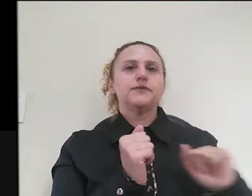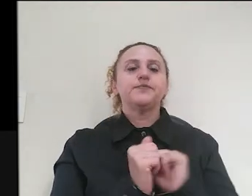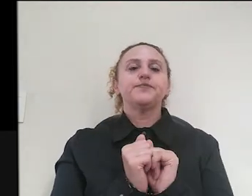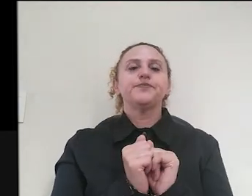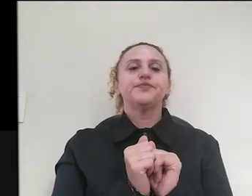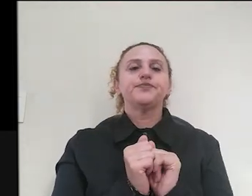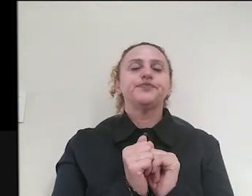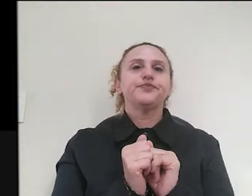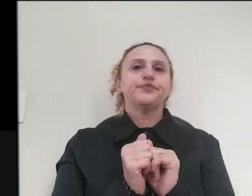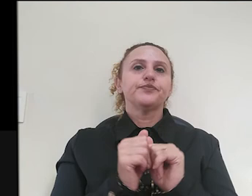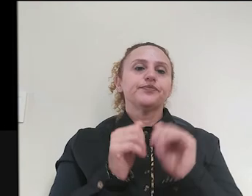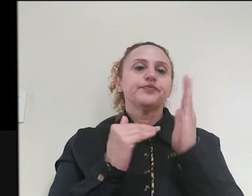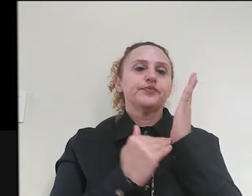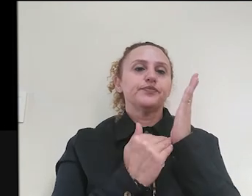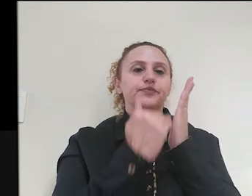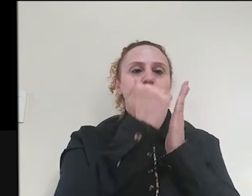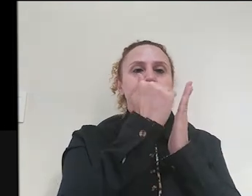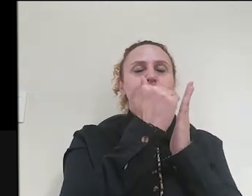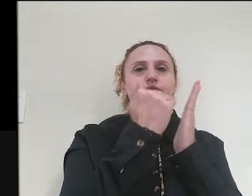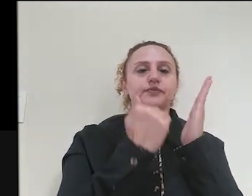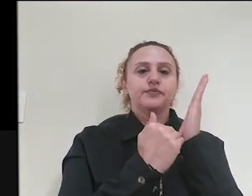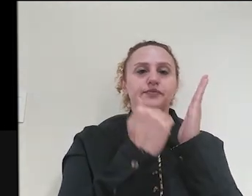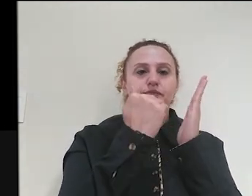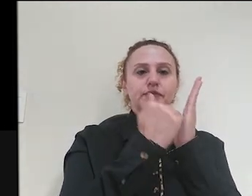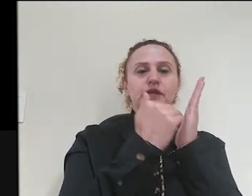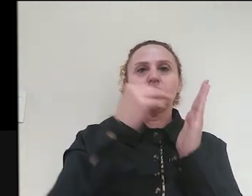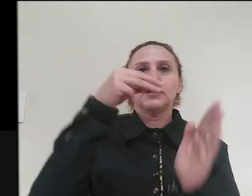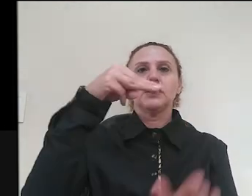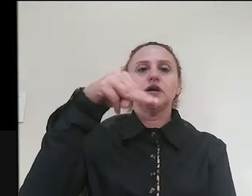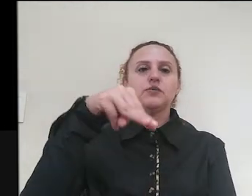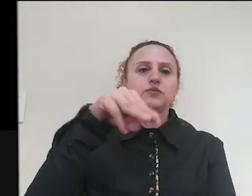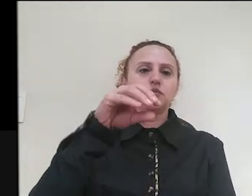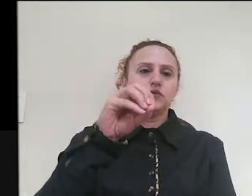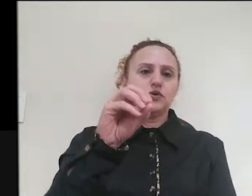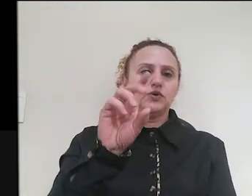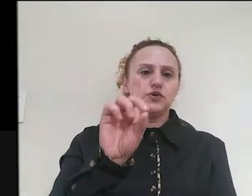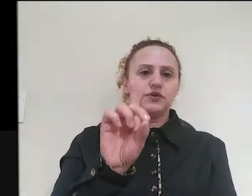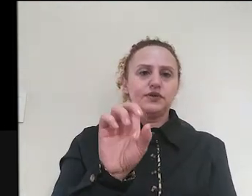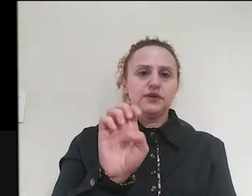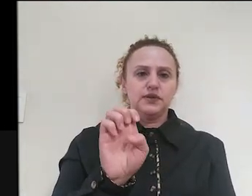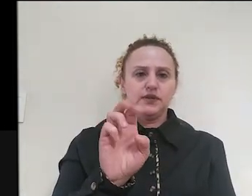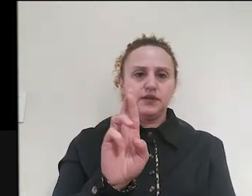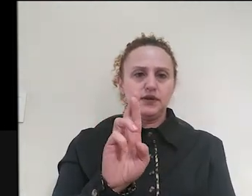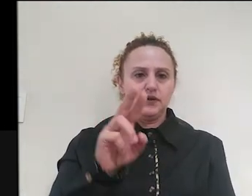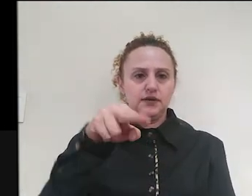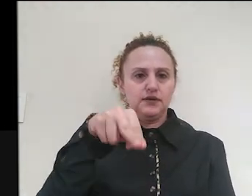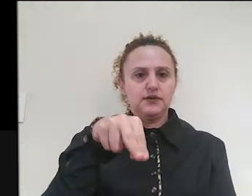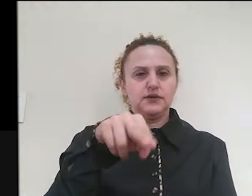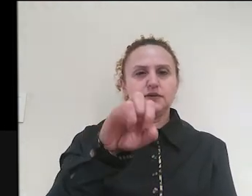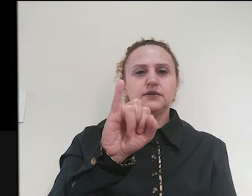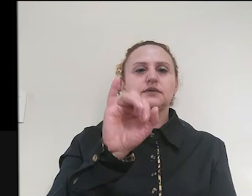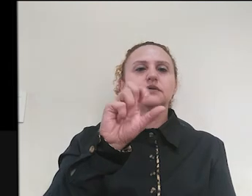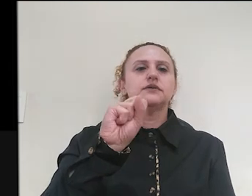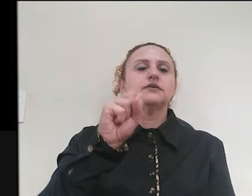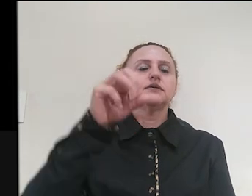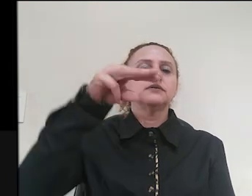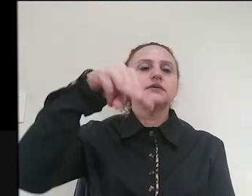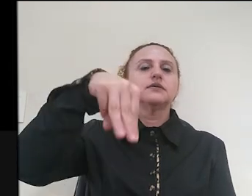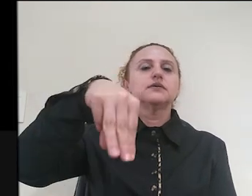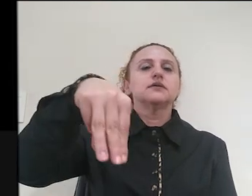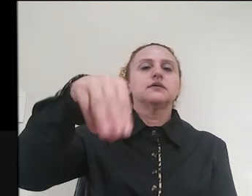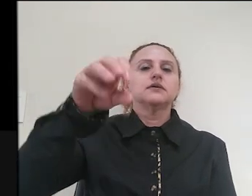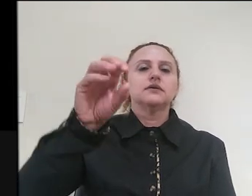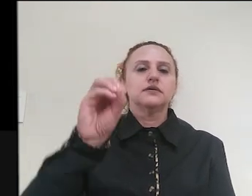período também, o século XX, que é muito... ele é chamado como a era dos extremos, né, em que muita coisa acontece. Então, a gente tem a Revolução